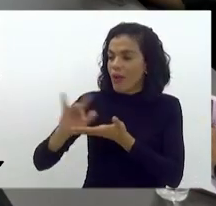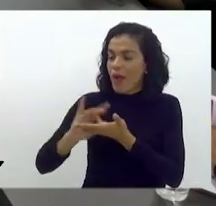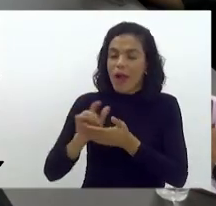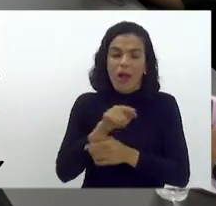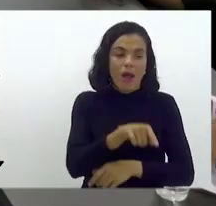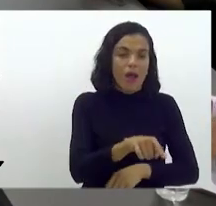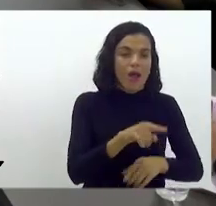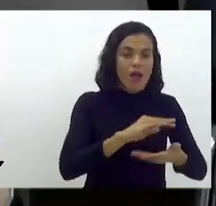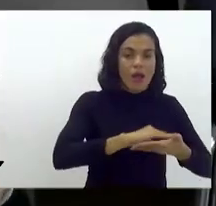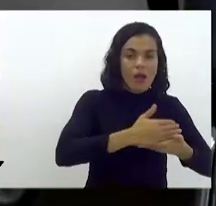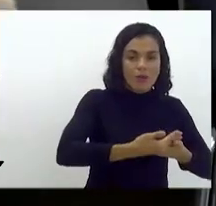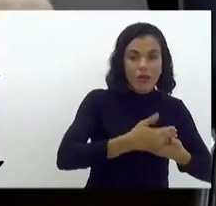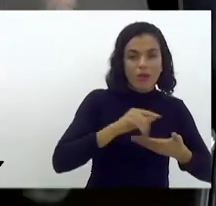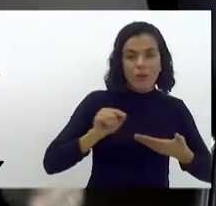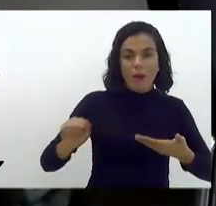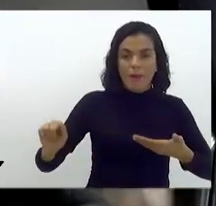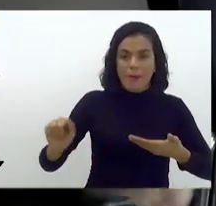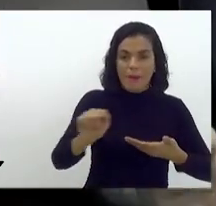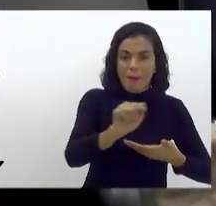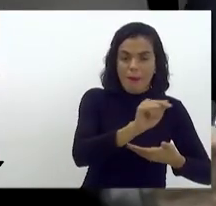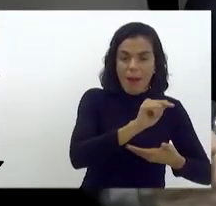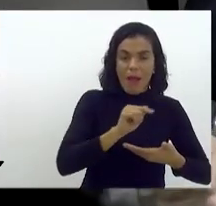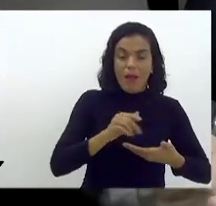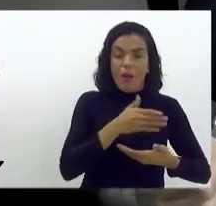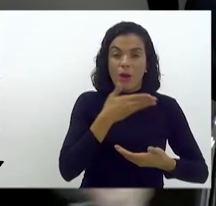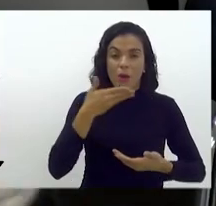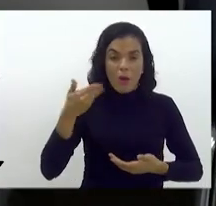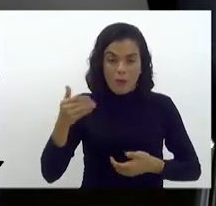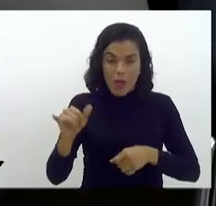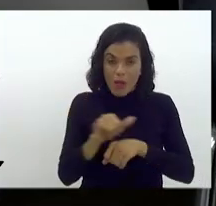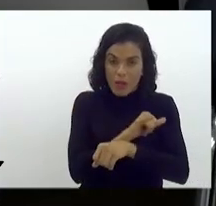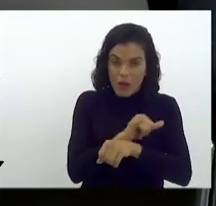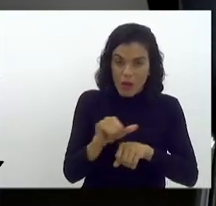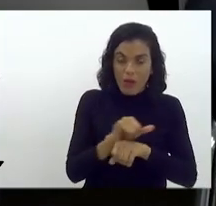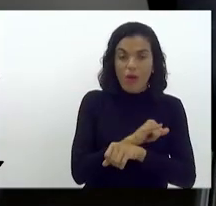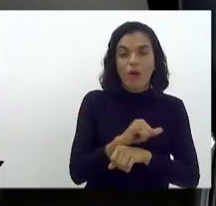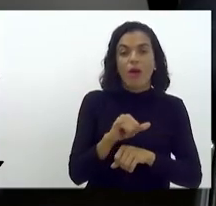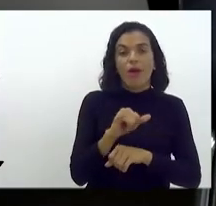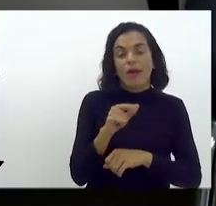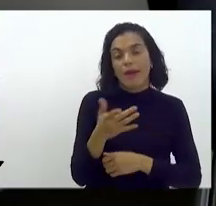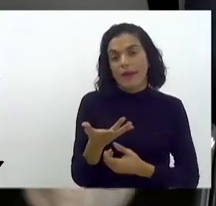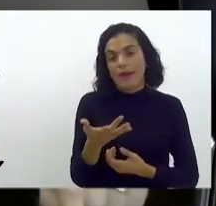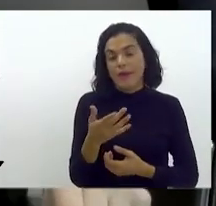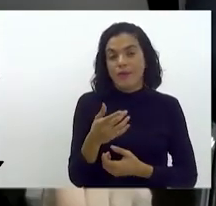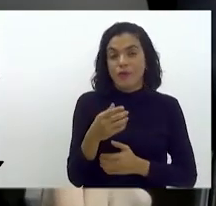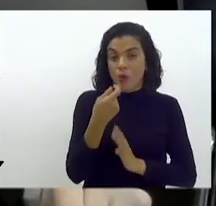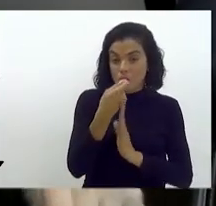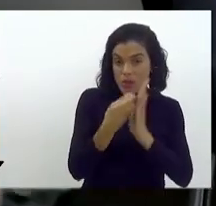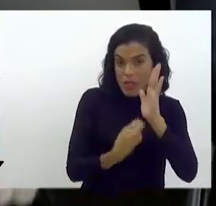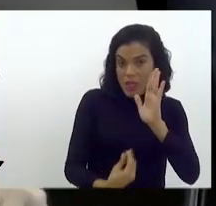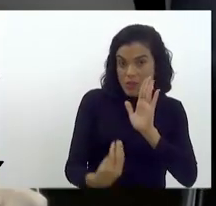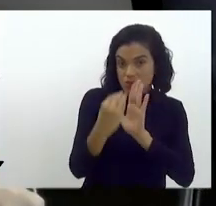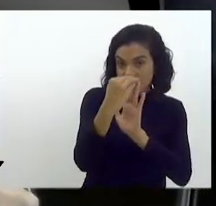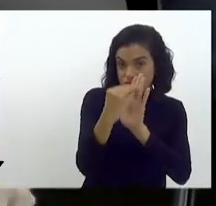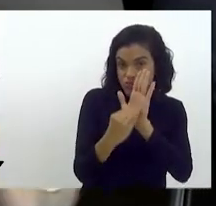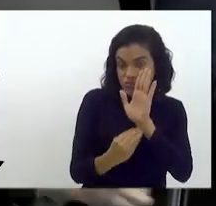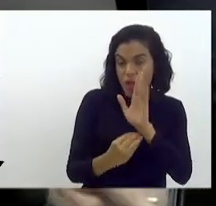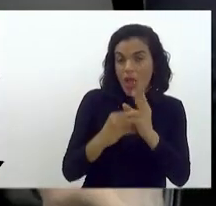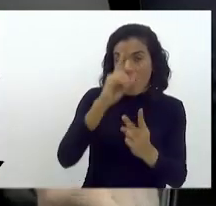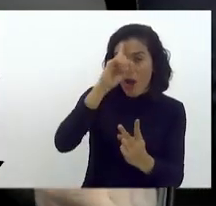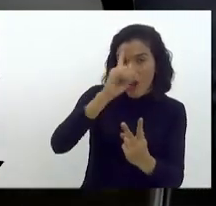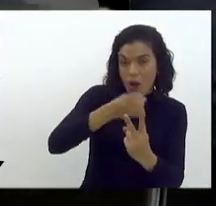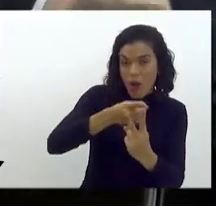então assim o melhor caminho para fazer essa alteração seria o trecho mencionar que essa ordem é uma ordem dupla